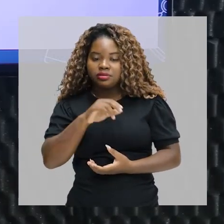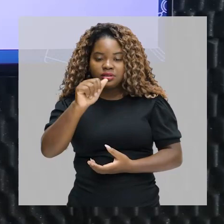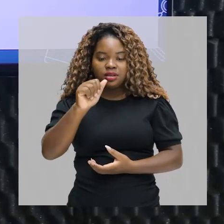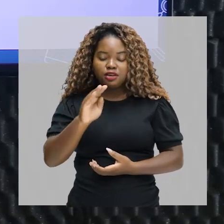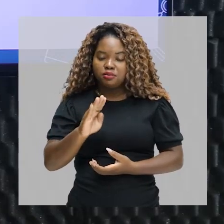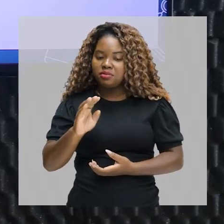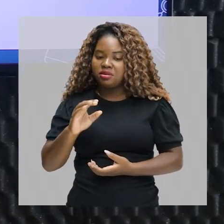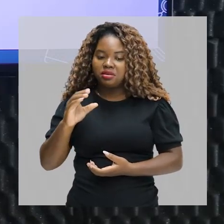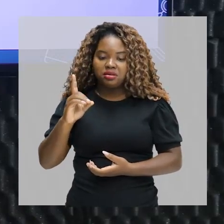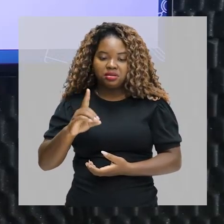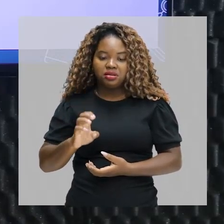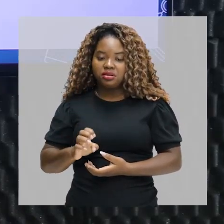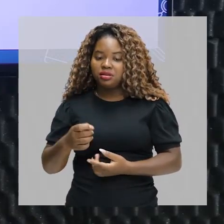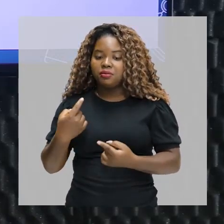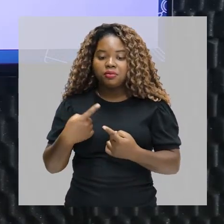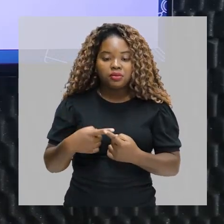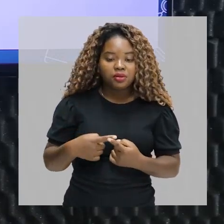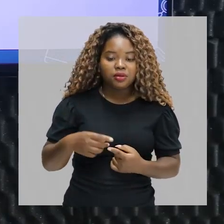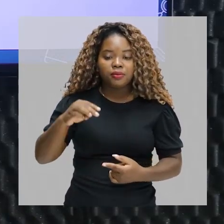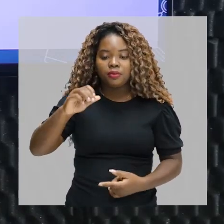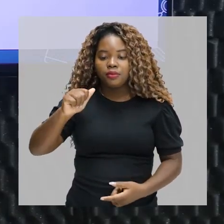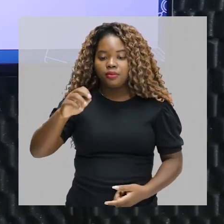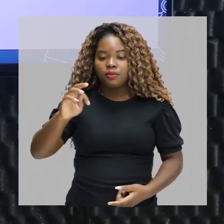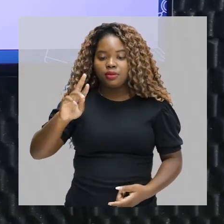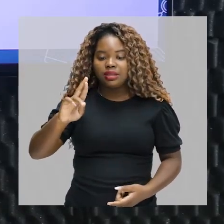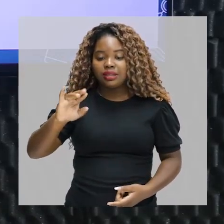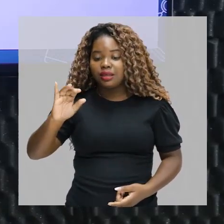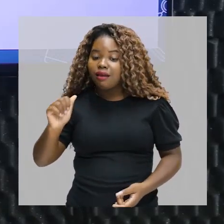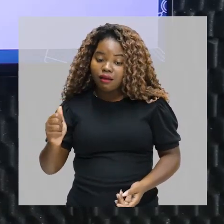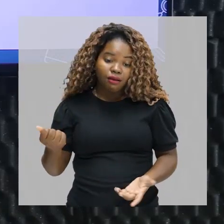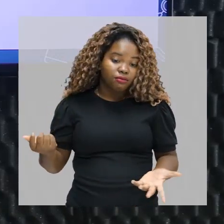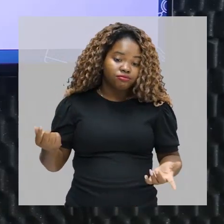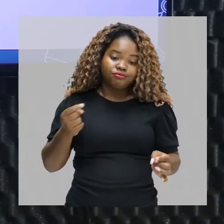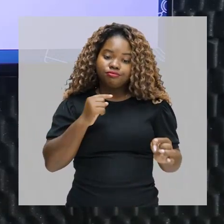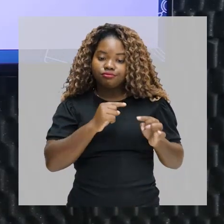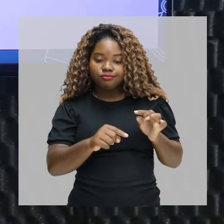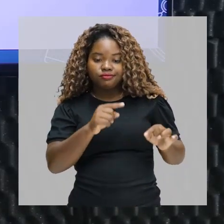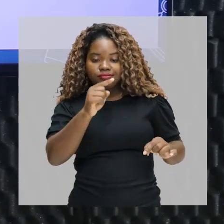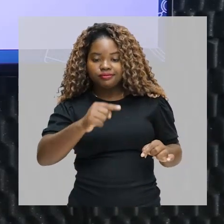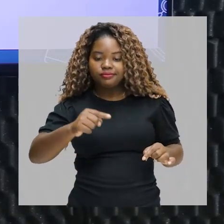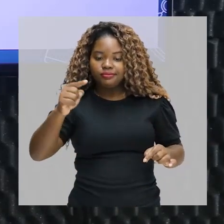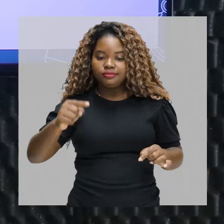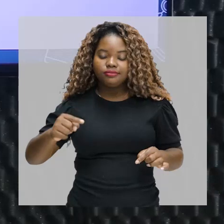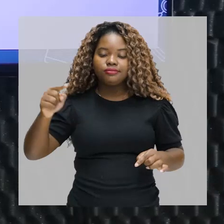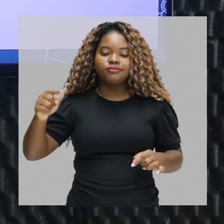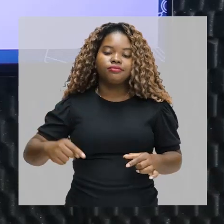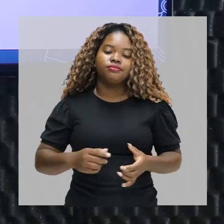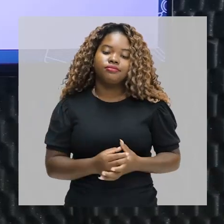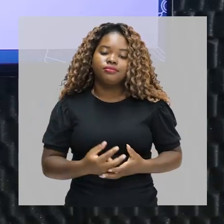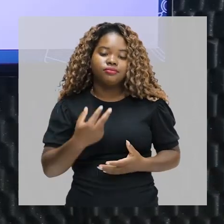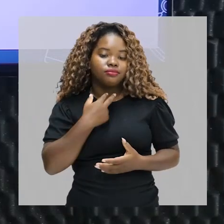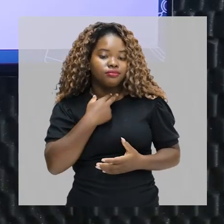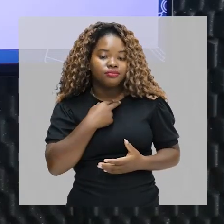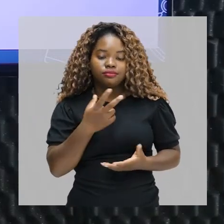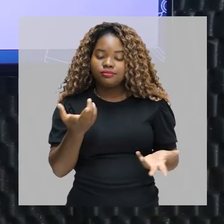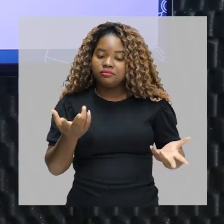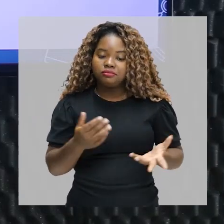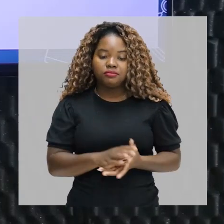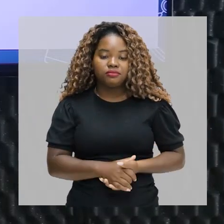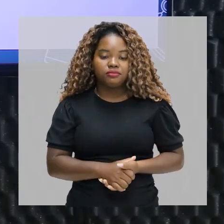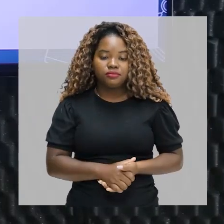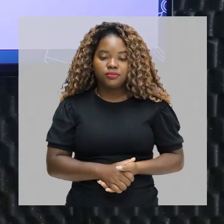outras, porque trata-se de matéria. Massa é a quantidade de partículas, tá certo? Existente aí em um determinado